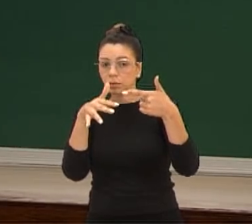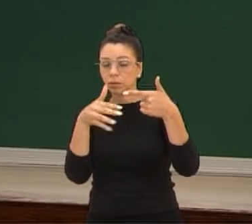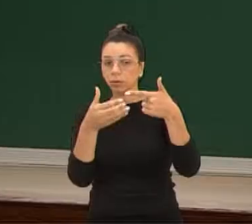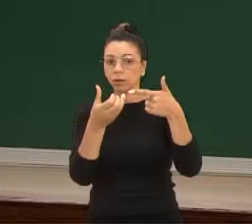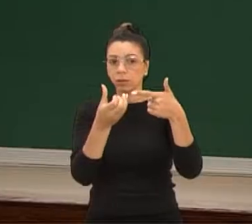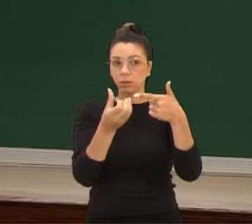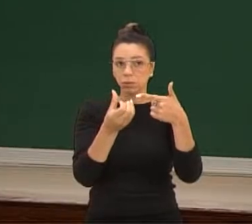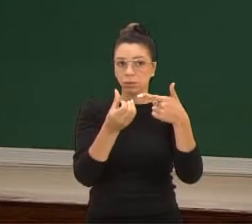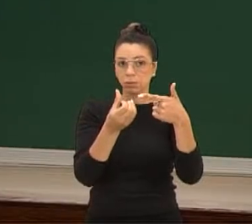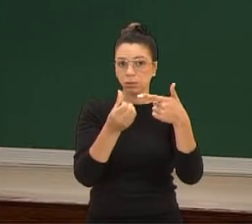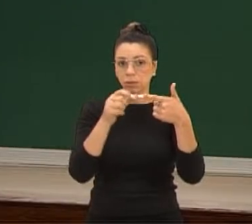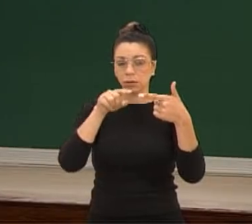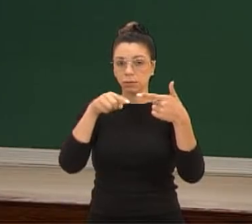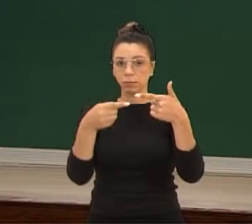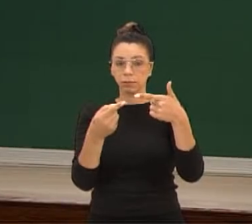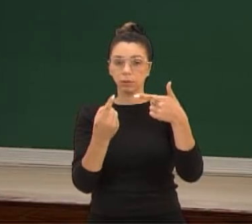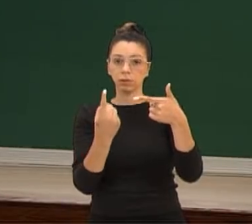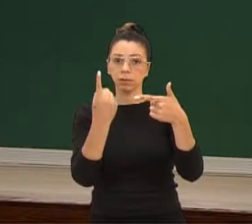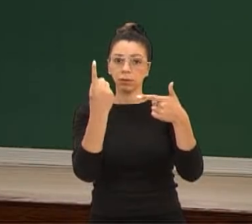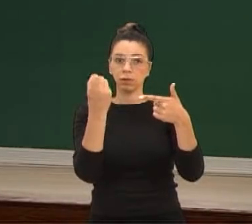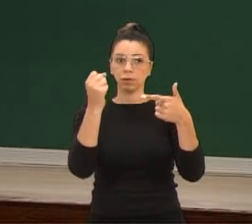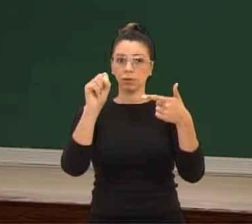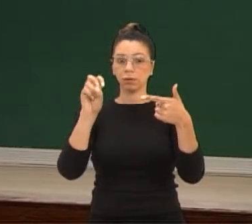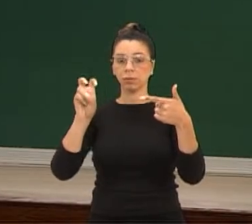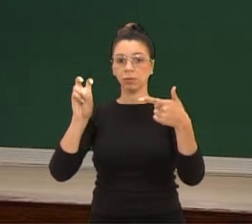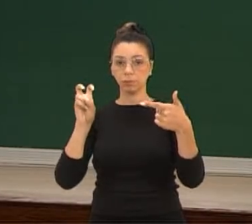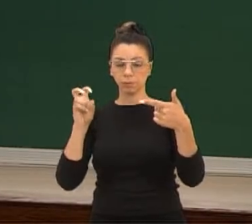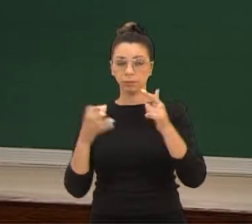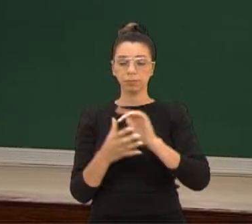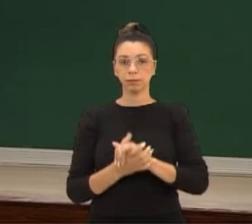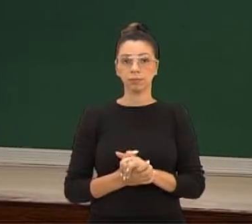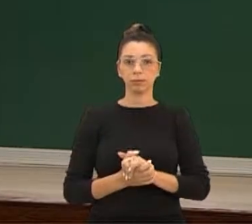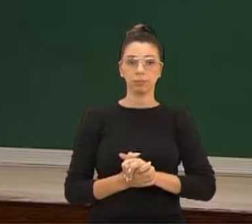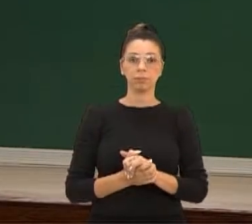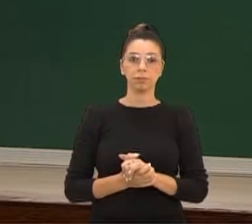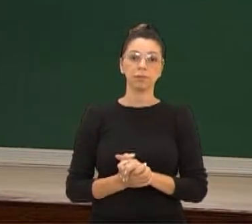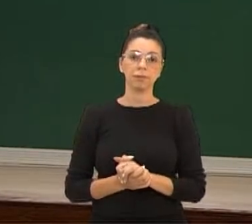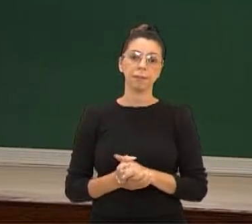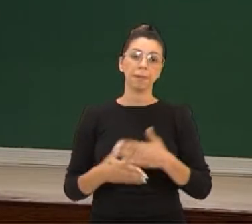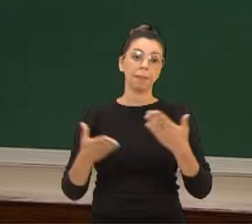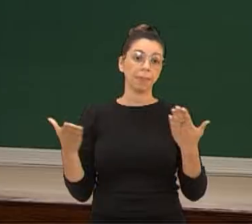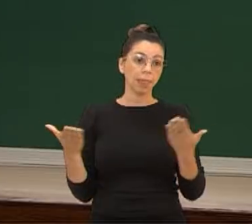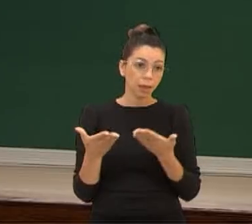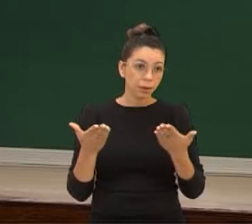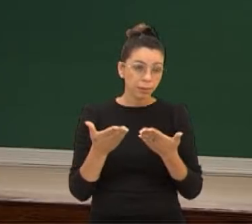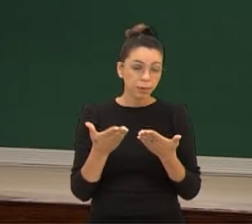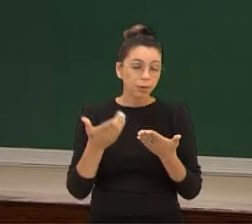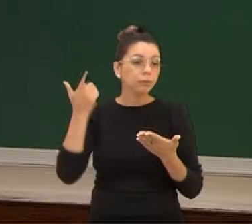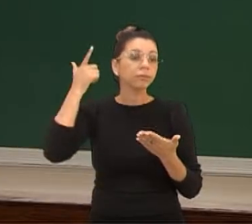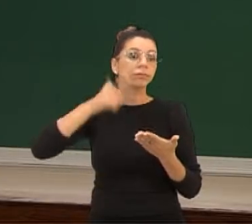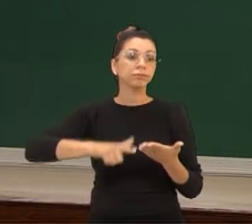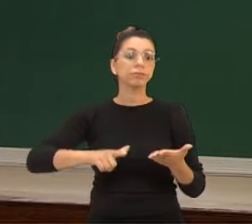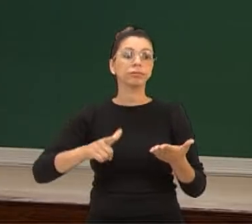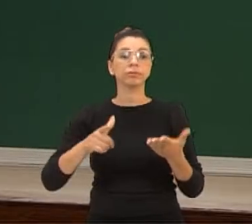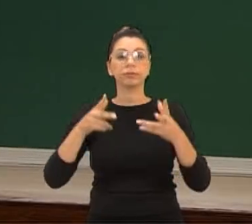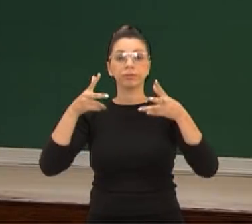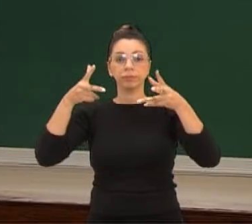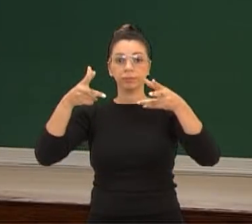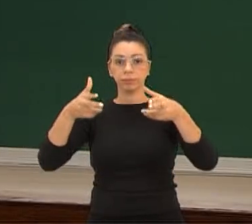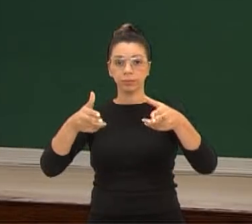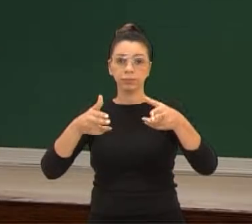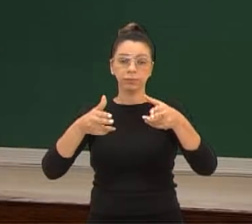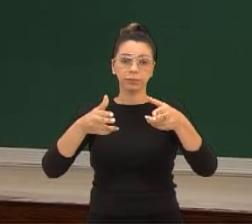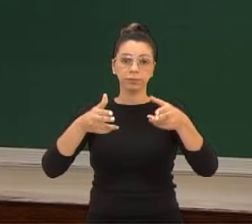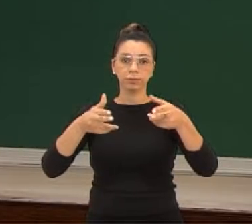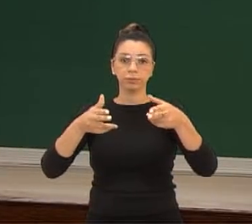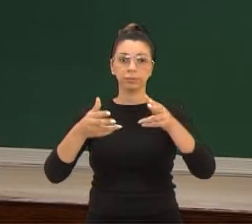6,185, ok? Agora, eu vou fazer a mesma situação, vou repetir o mesmo experimento com a base da